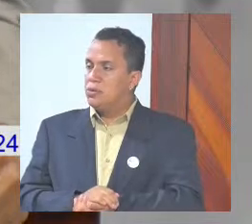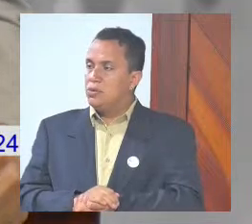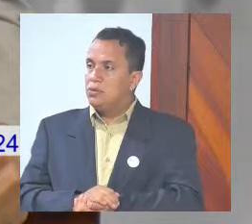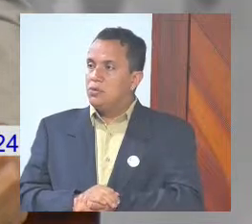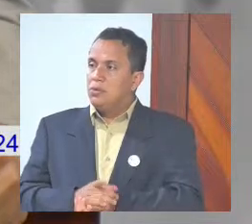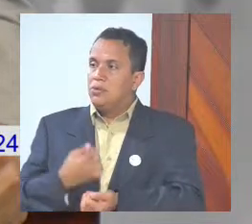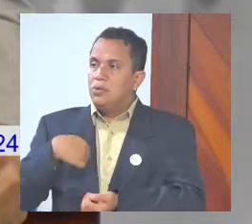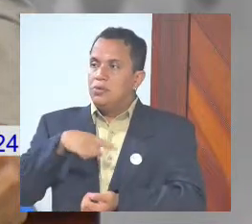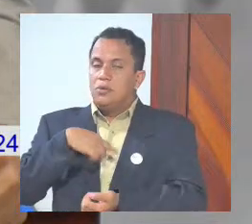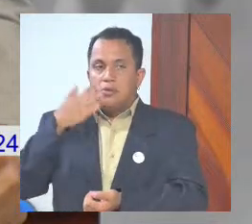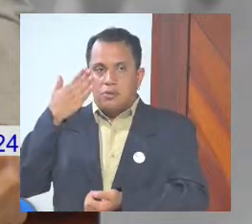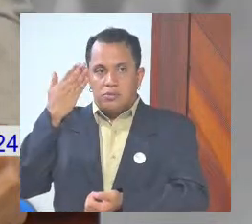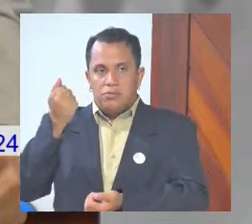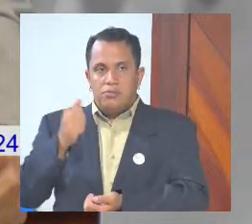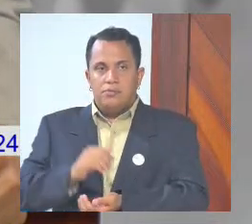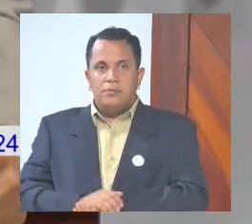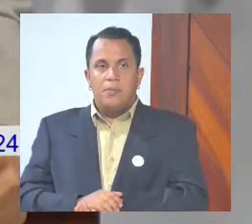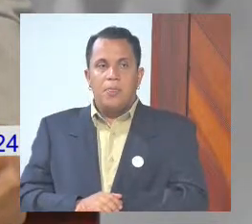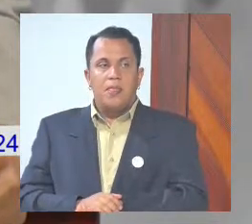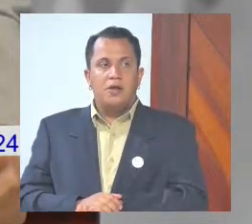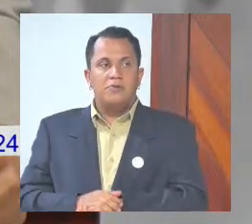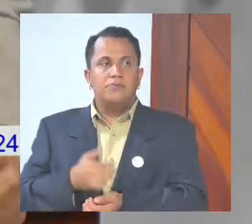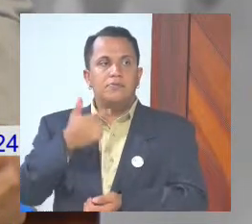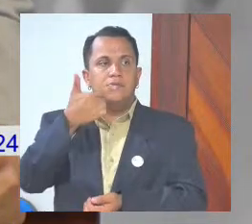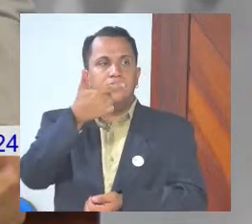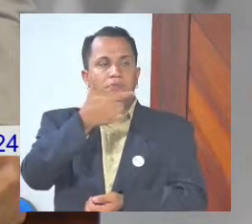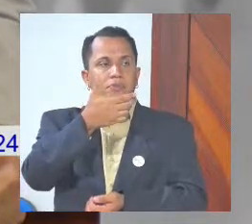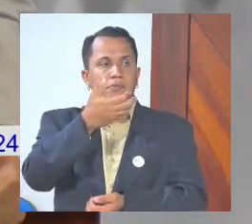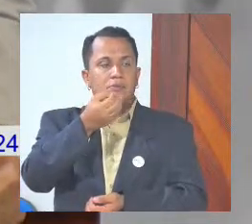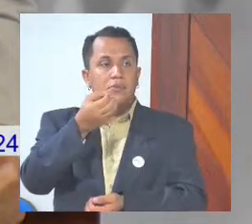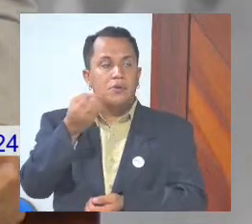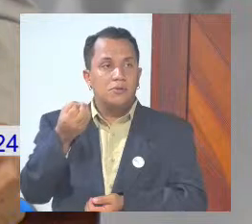Todos nós sabemos que tem que ser 200 dias